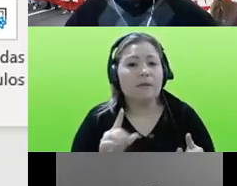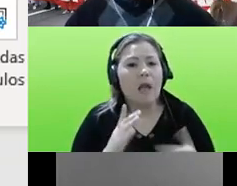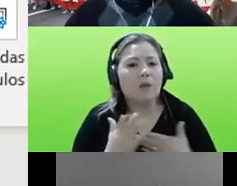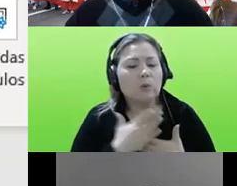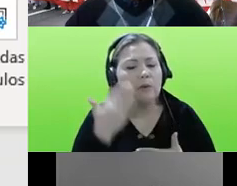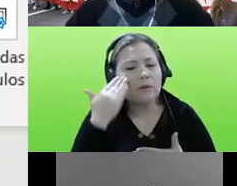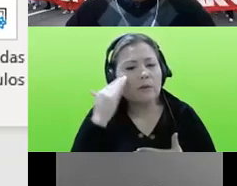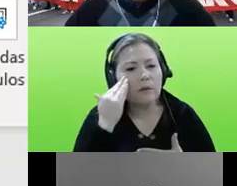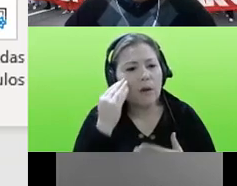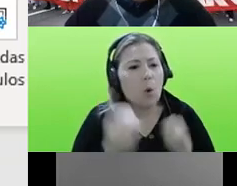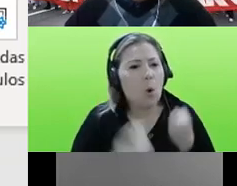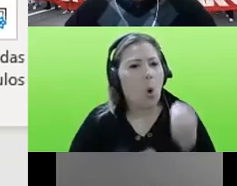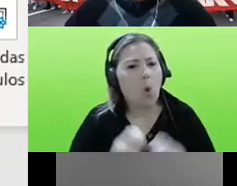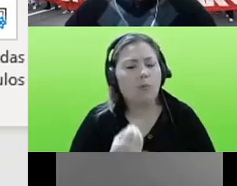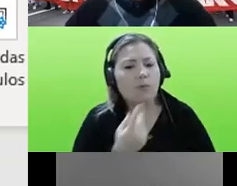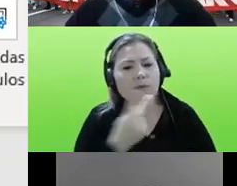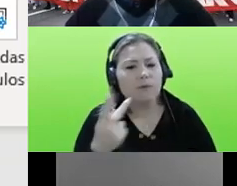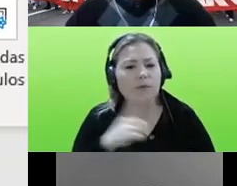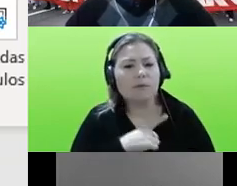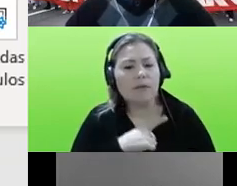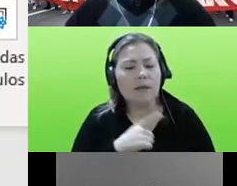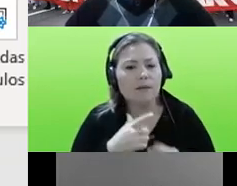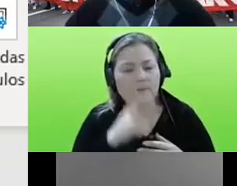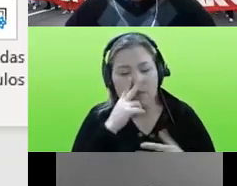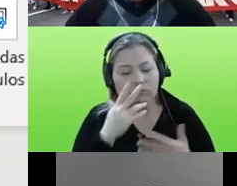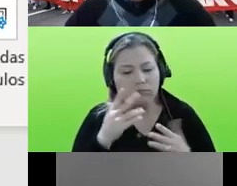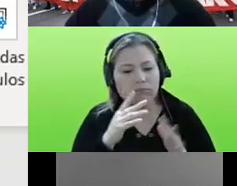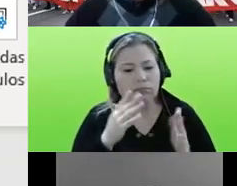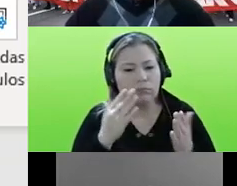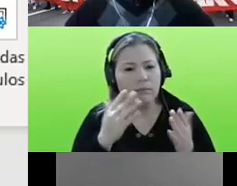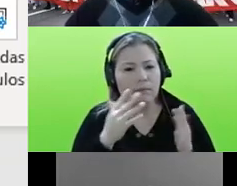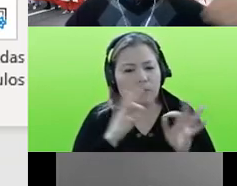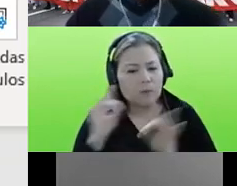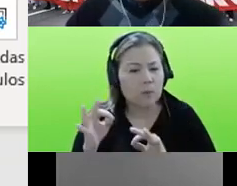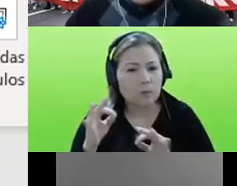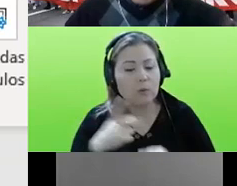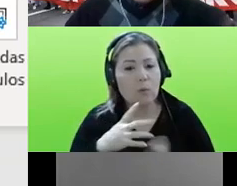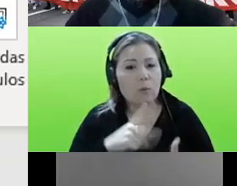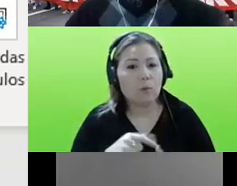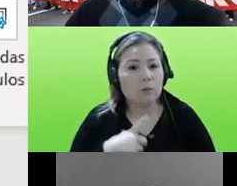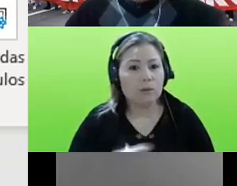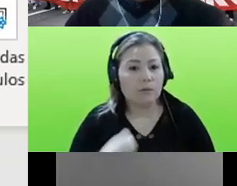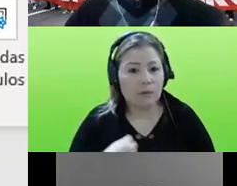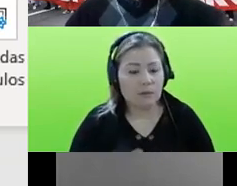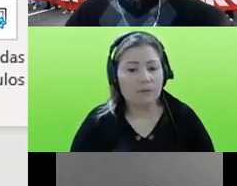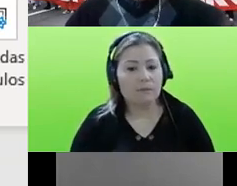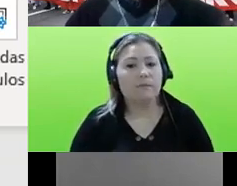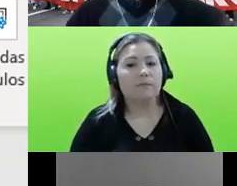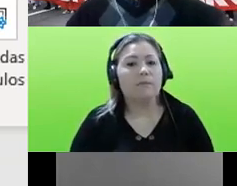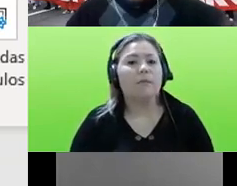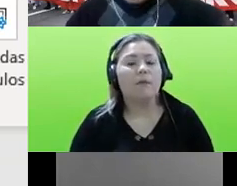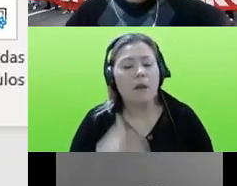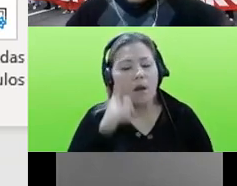como é que você tem essa dimensão de mundo da vida correlata à